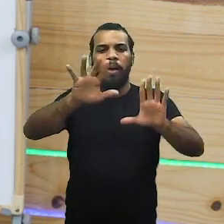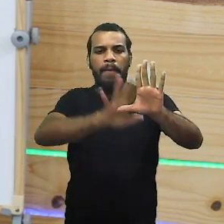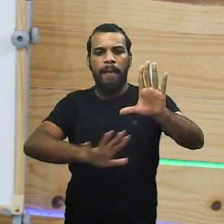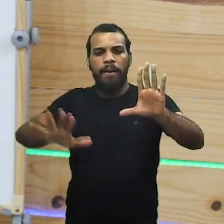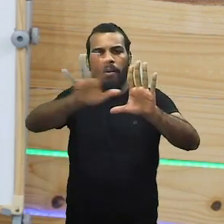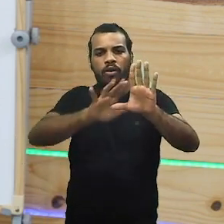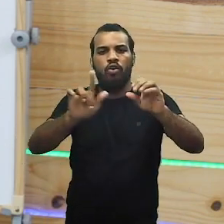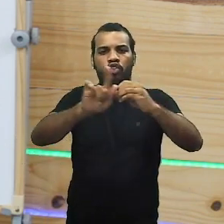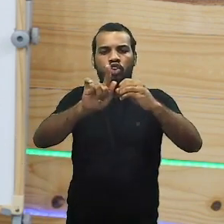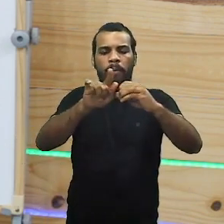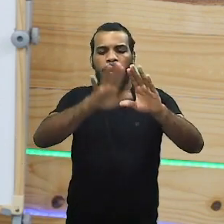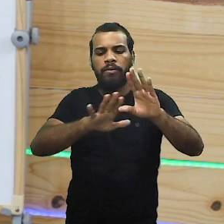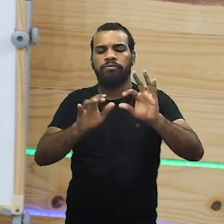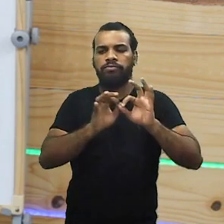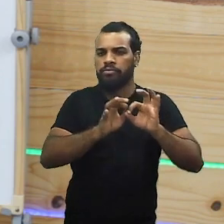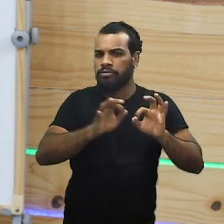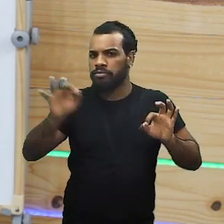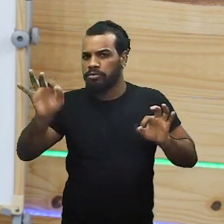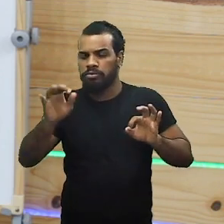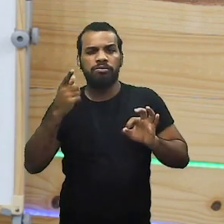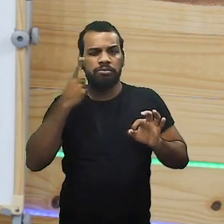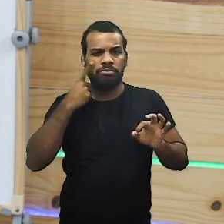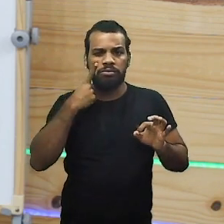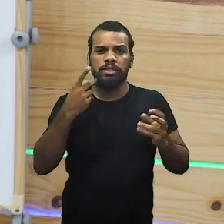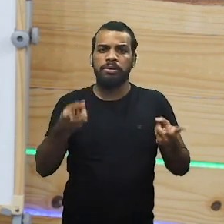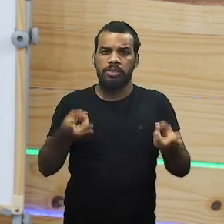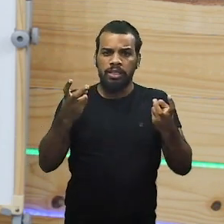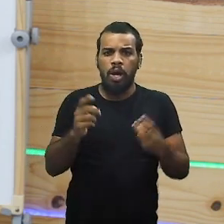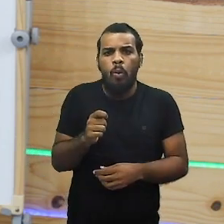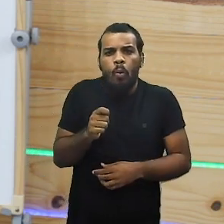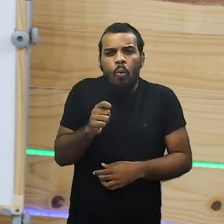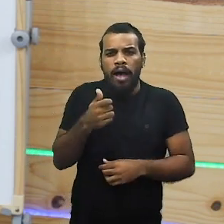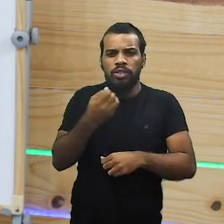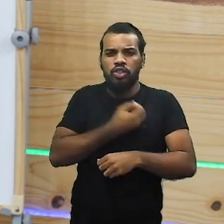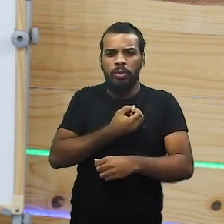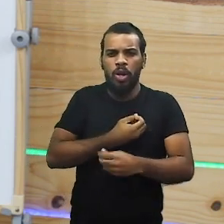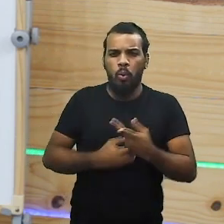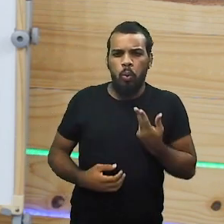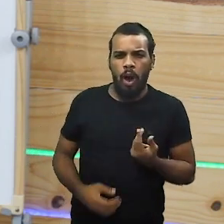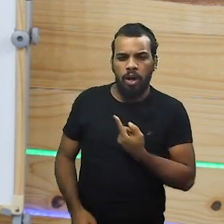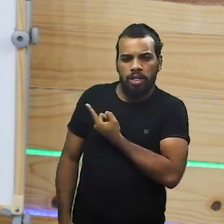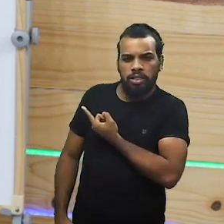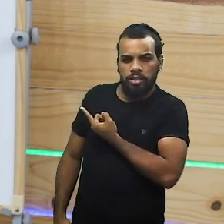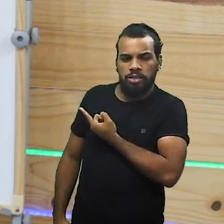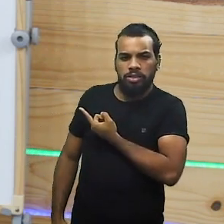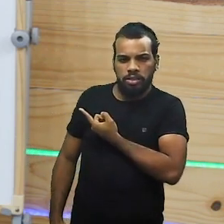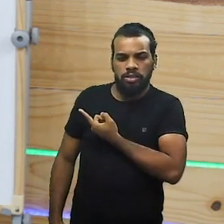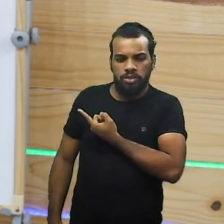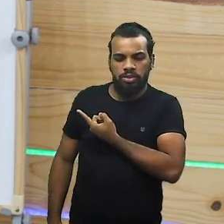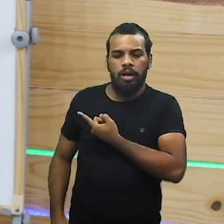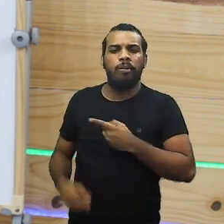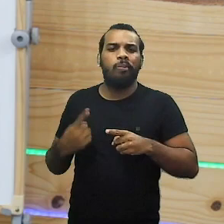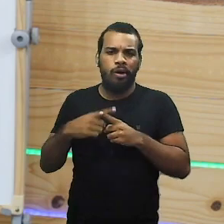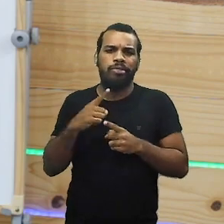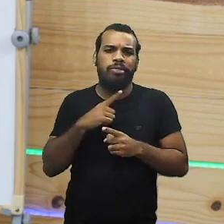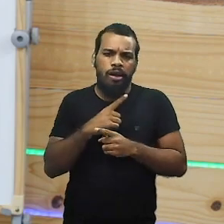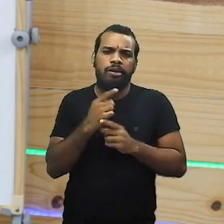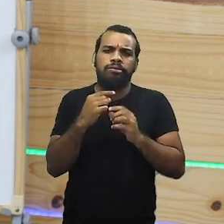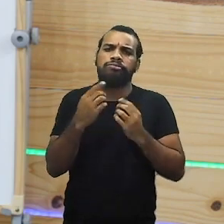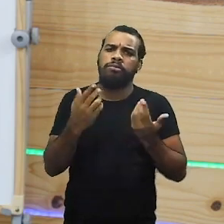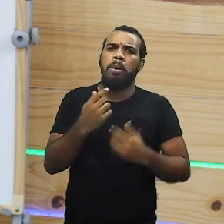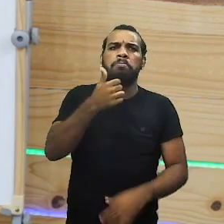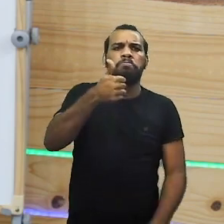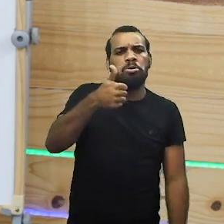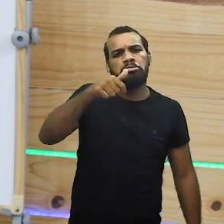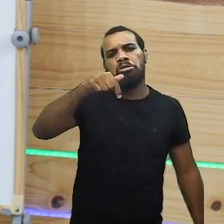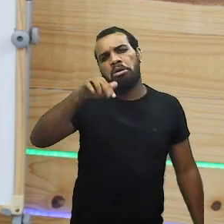distância desse ponto da UPE até o Itacaruna, você vai perceber que vai dar muito próximo desse resultado, visto que existe uma margem de erro aqui pela